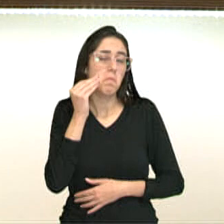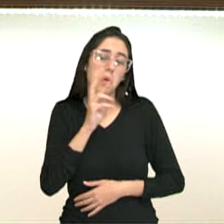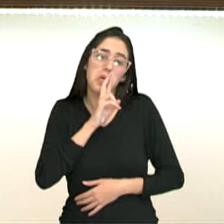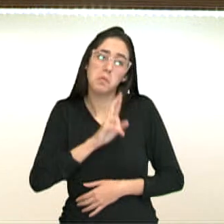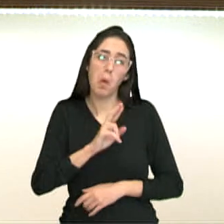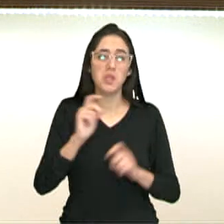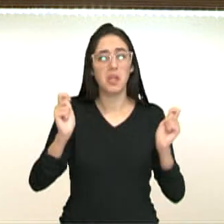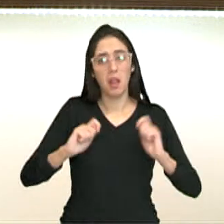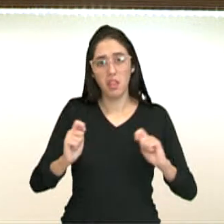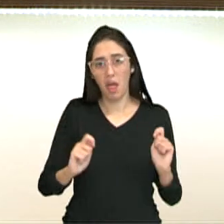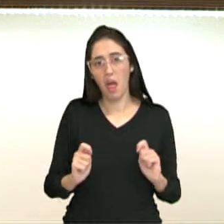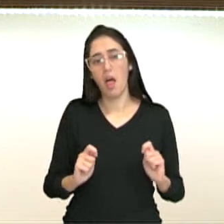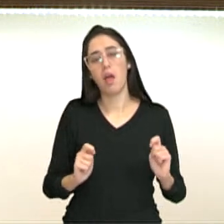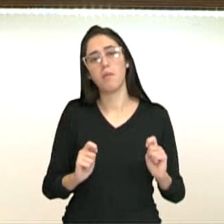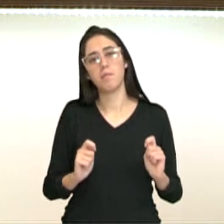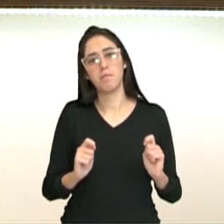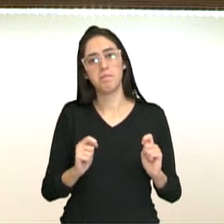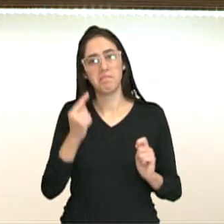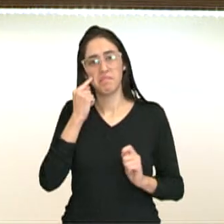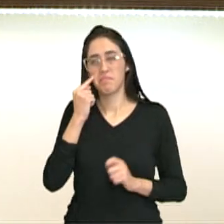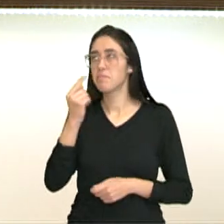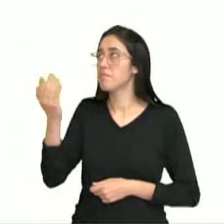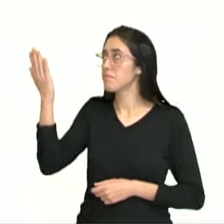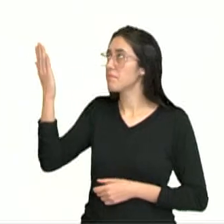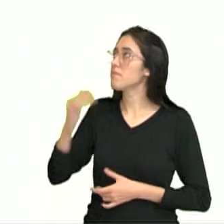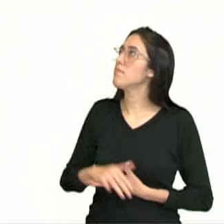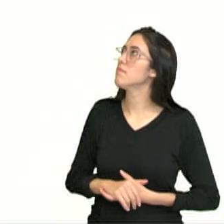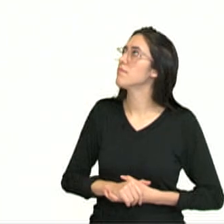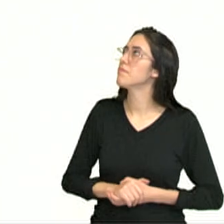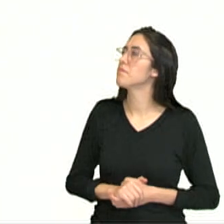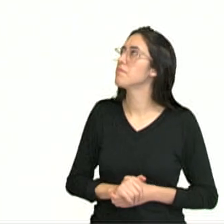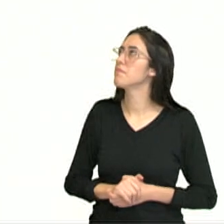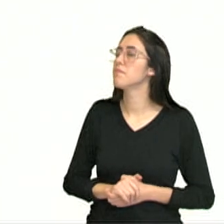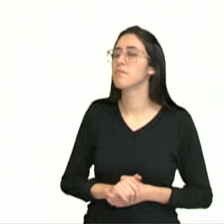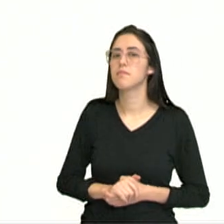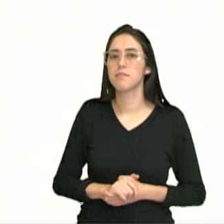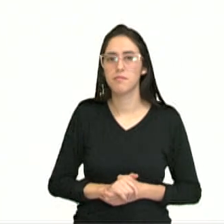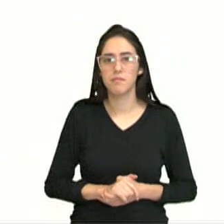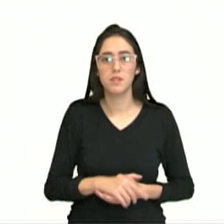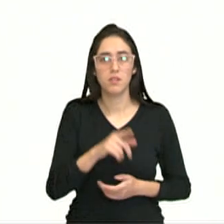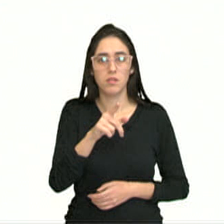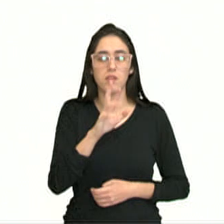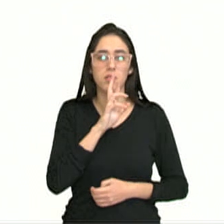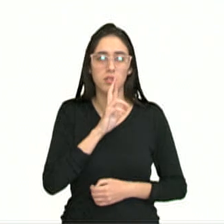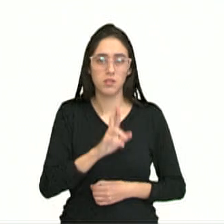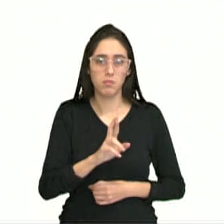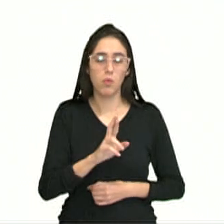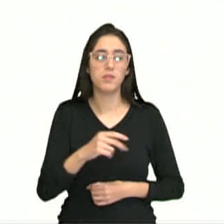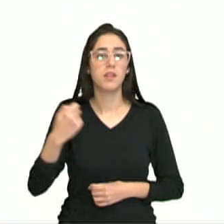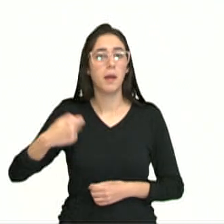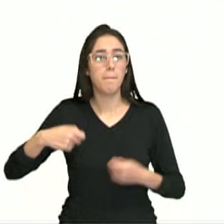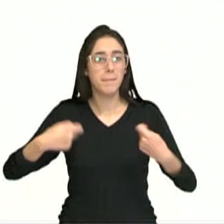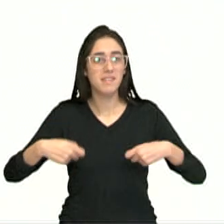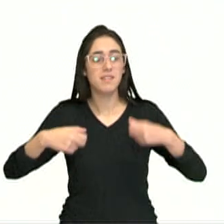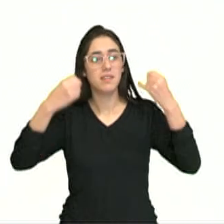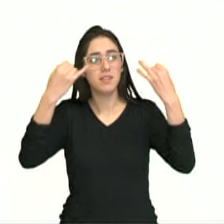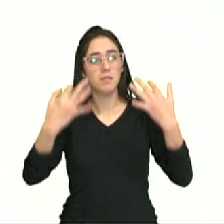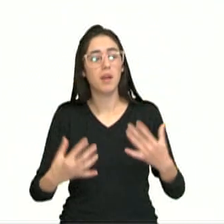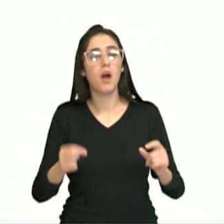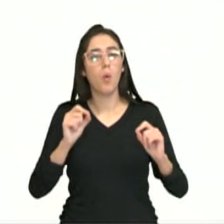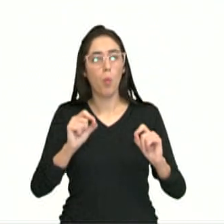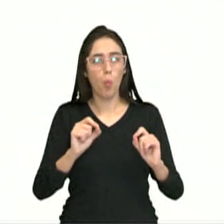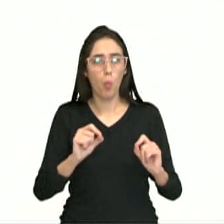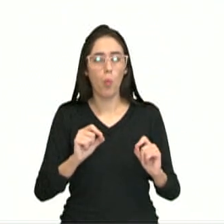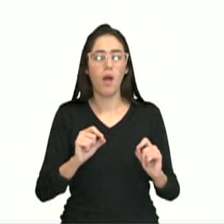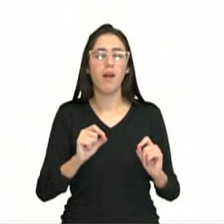possível resposta para essa questão. Então, a sua resposta ela deve assinalar que o trecho